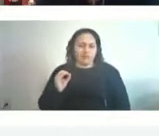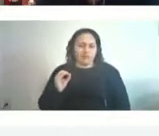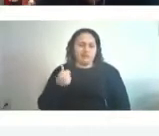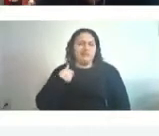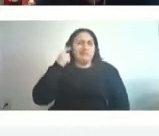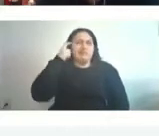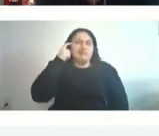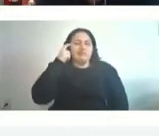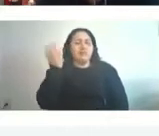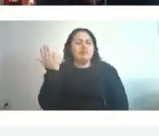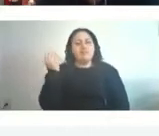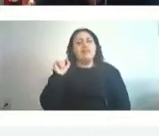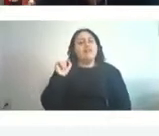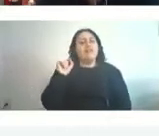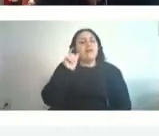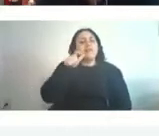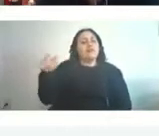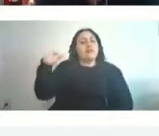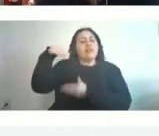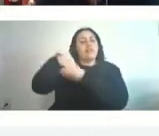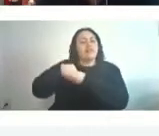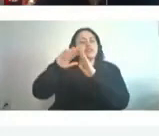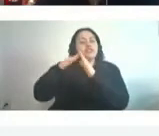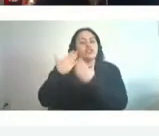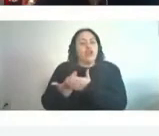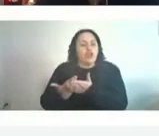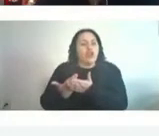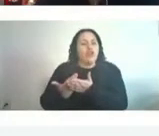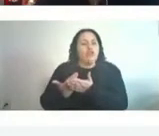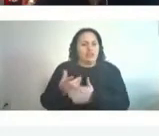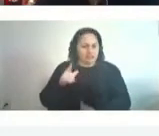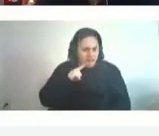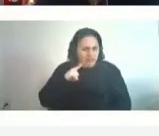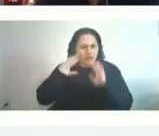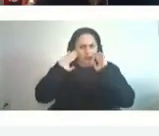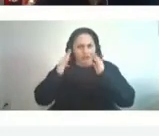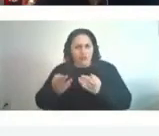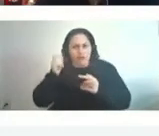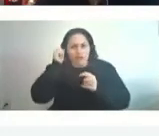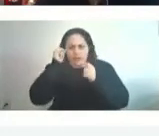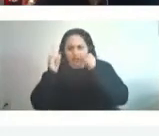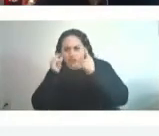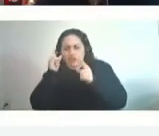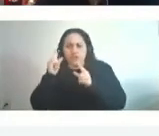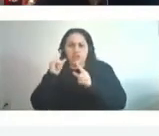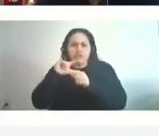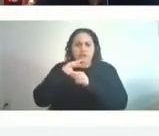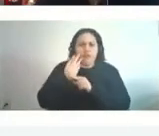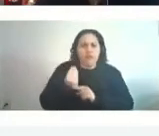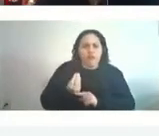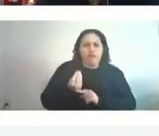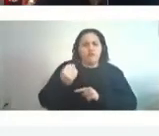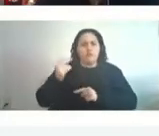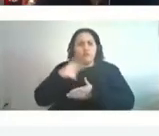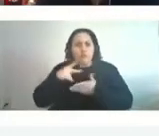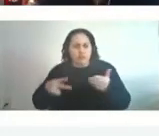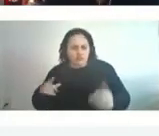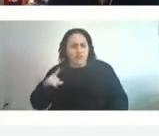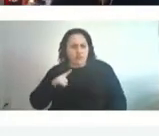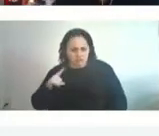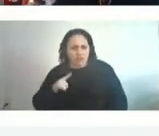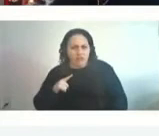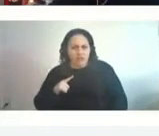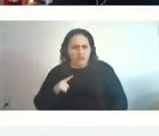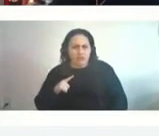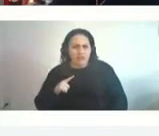estuda, ou como estuda, a dimensão da criatividade, da arte, da poesia, né? Em que espaço